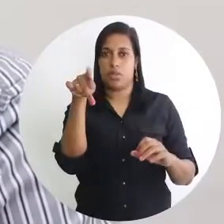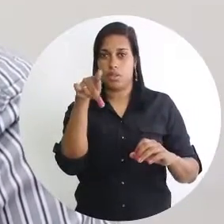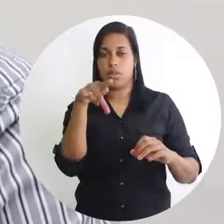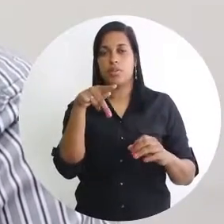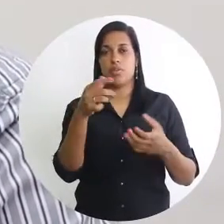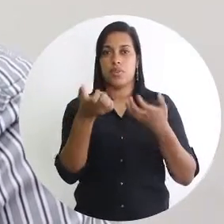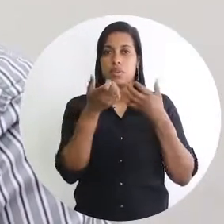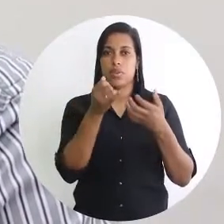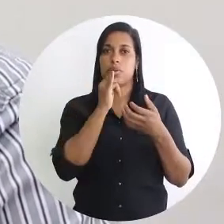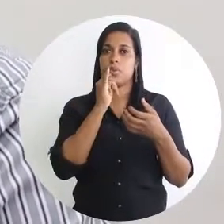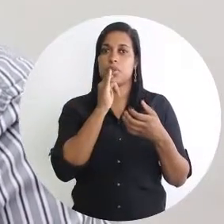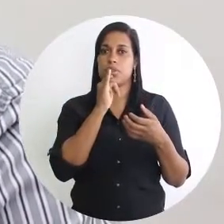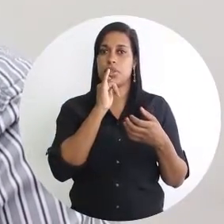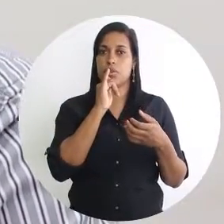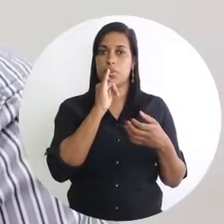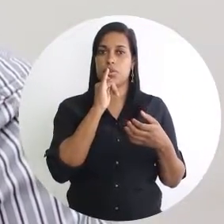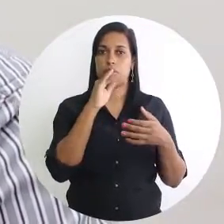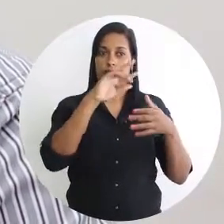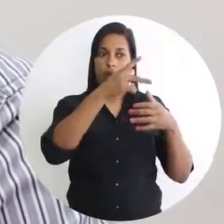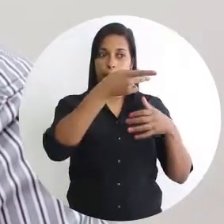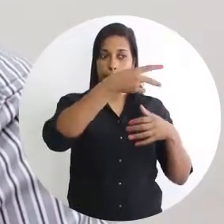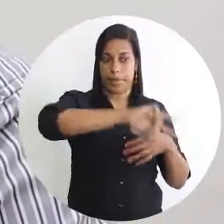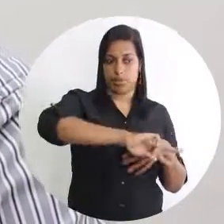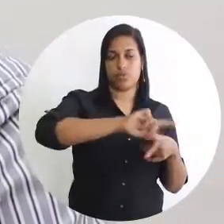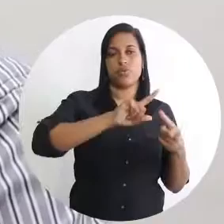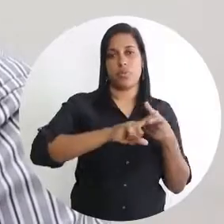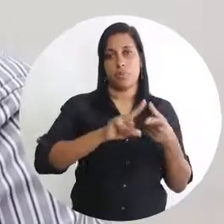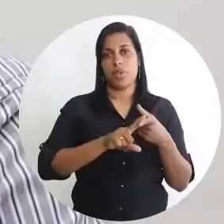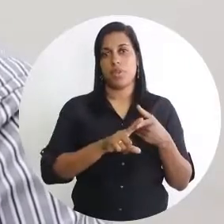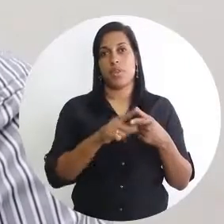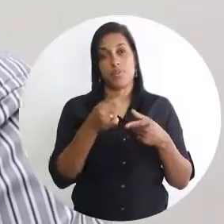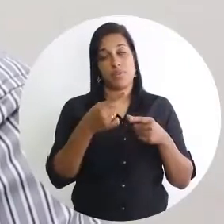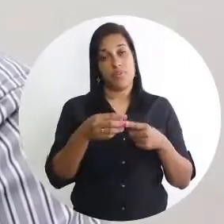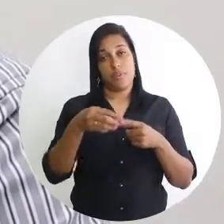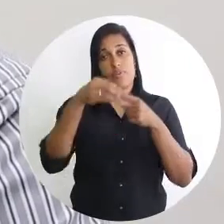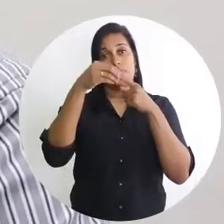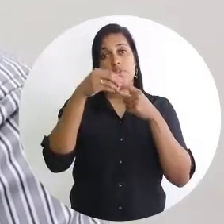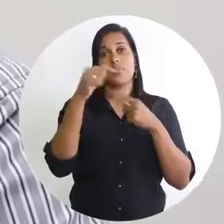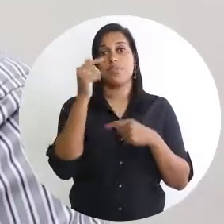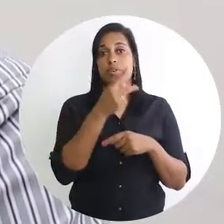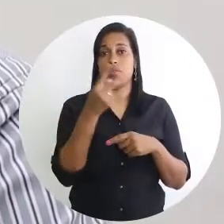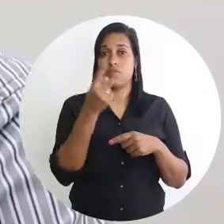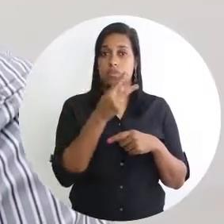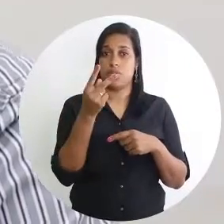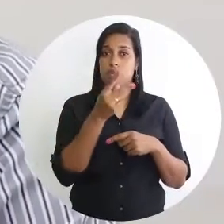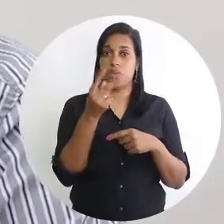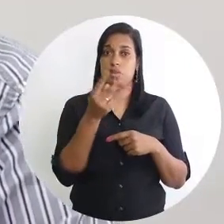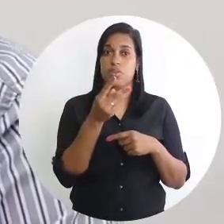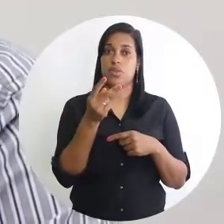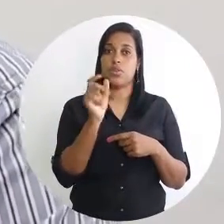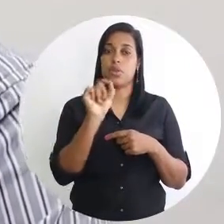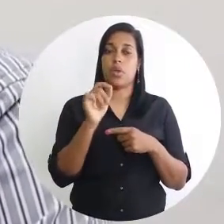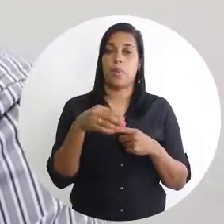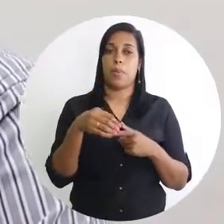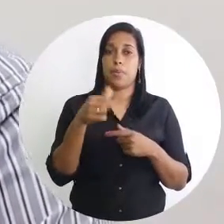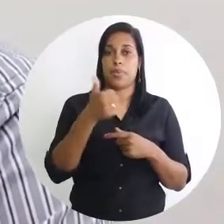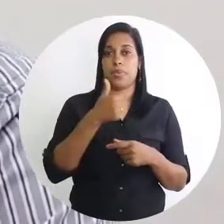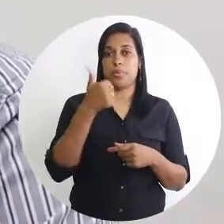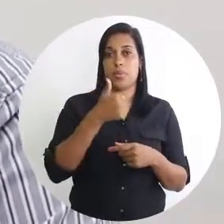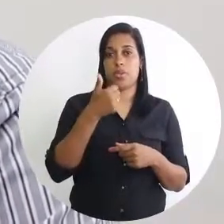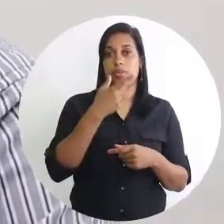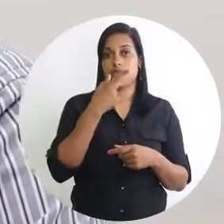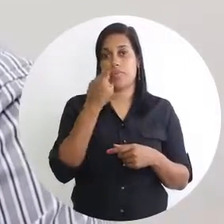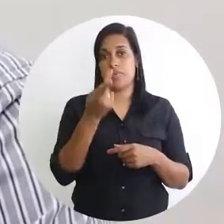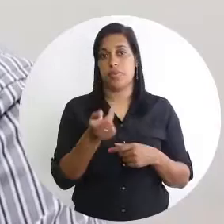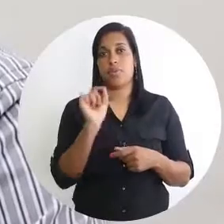e você quer colocar um componente abaixo dele. Então você vai referenciar esse componente em relação ao primeiro, certo? Então você vai